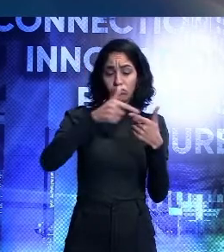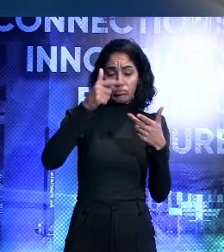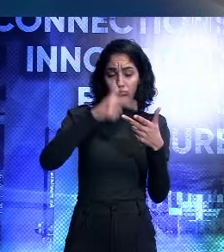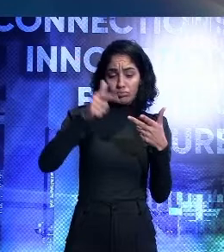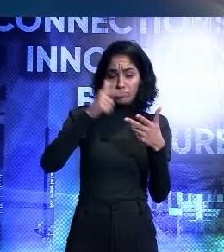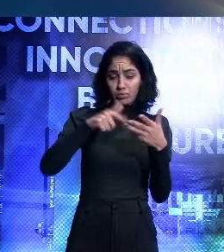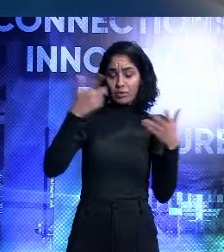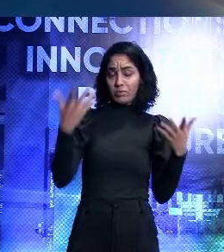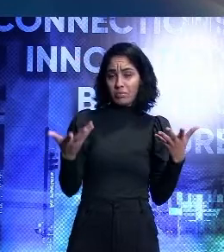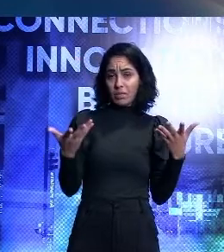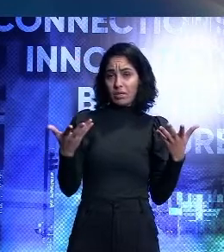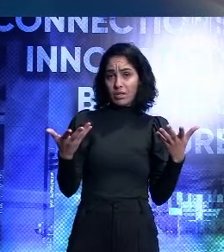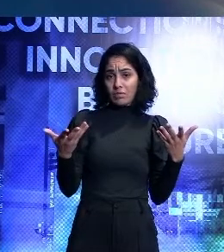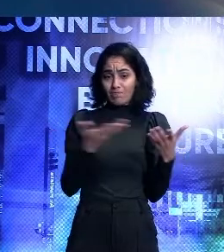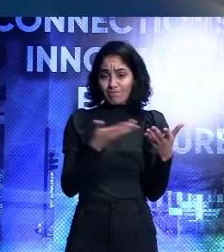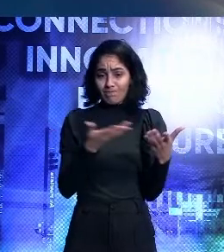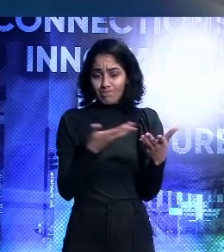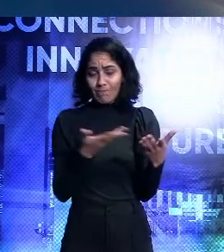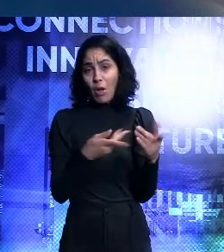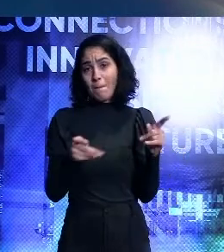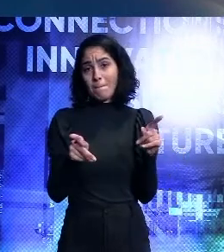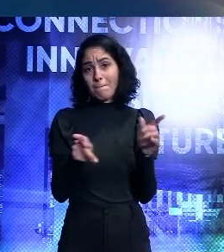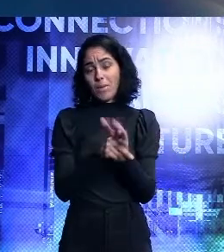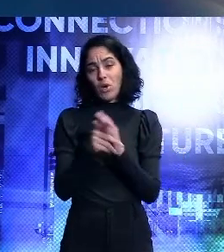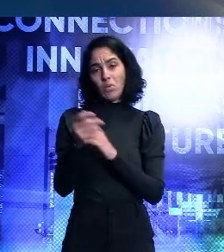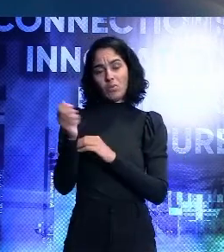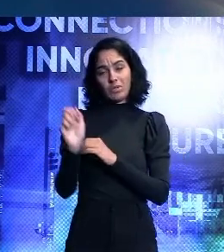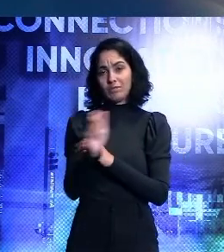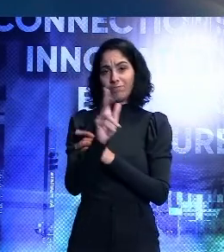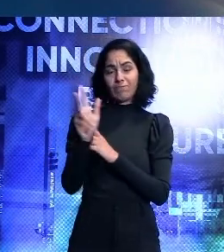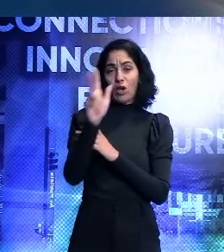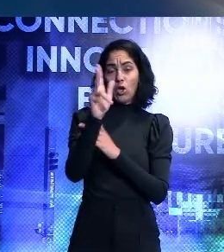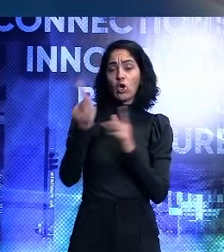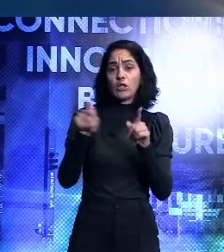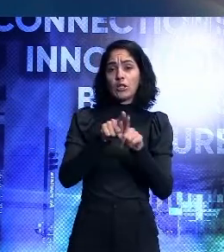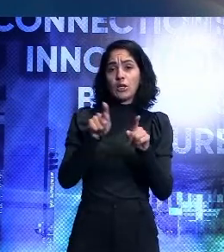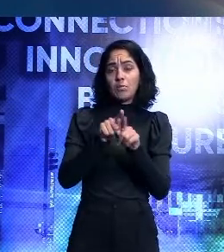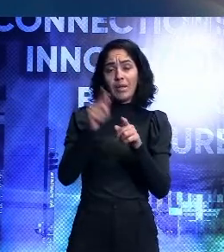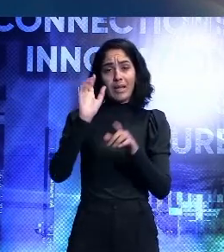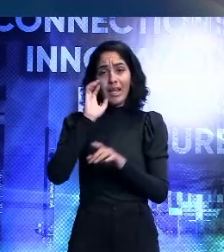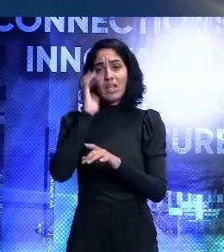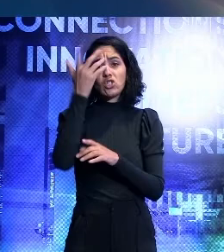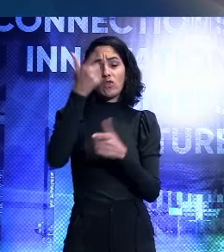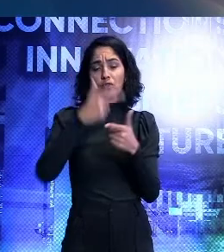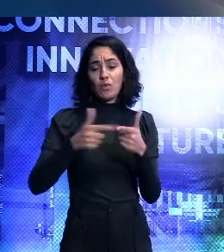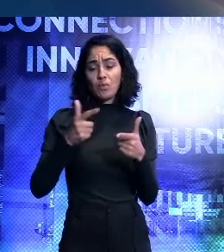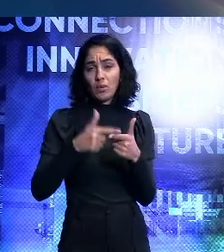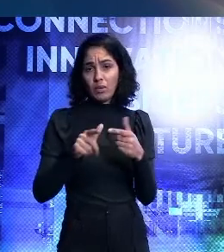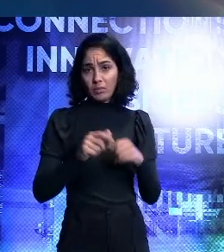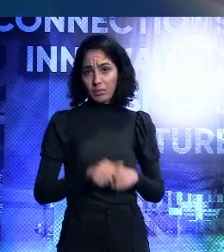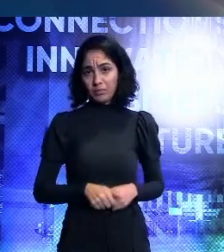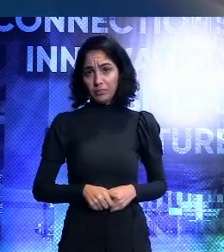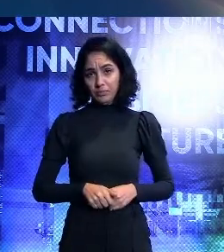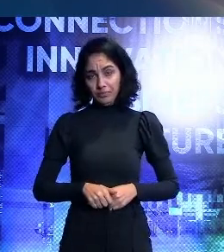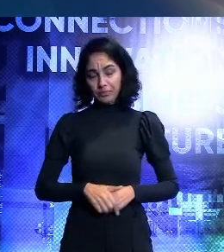relacionadas à velocidade, principalmente. E velocidade de reação, gente, tem tudo a ver sobre o tal do Agile.